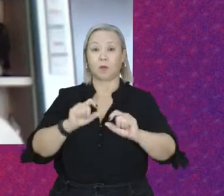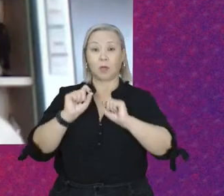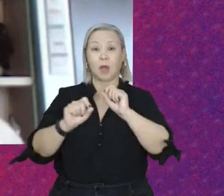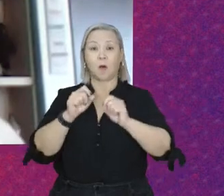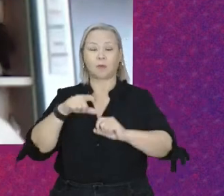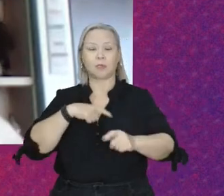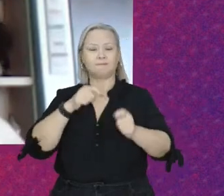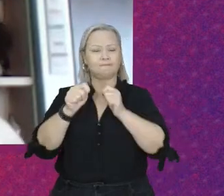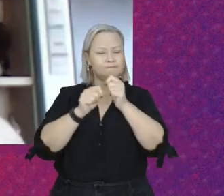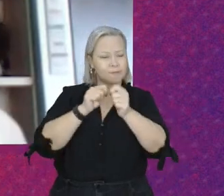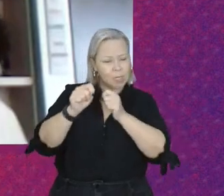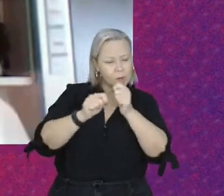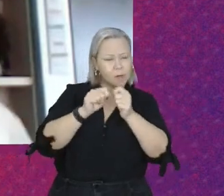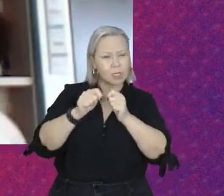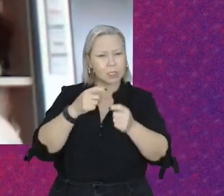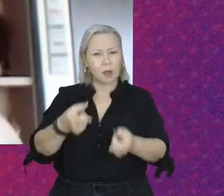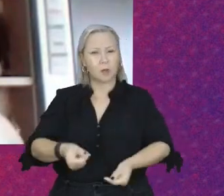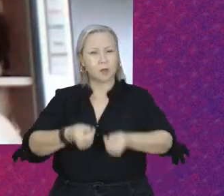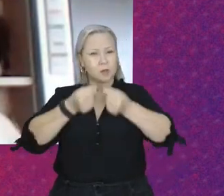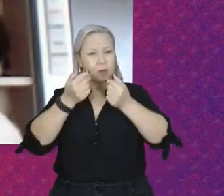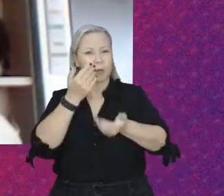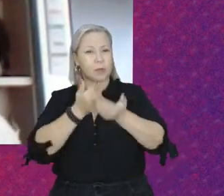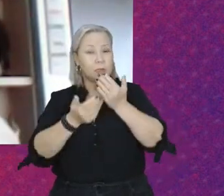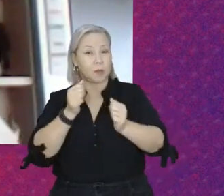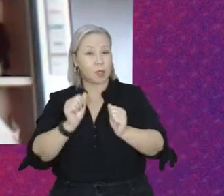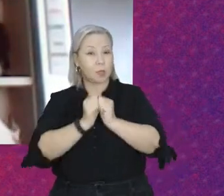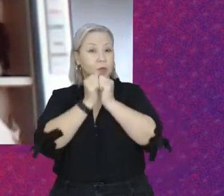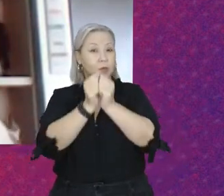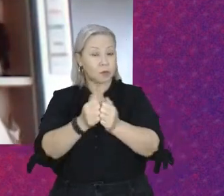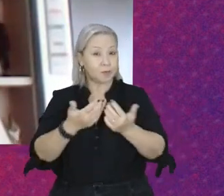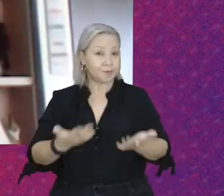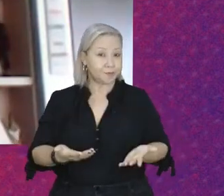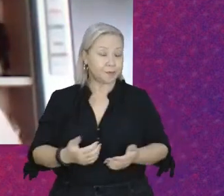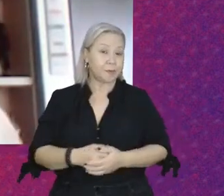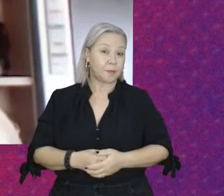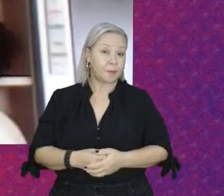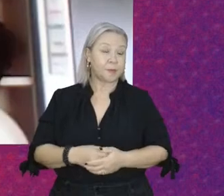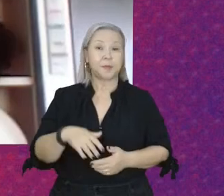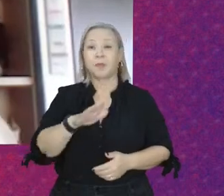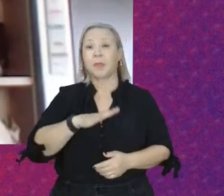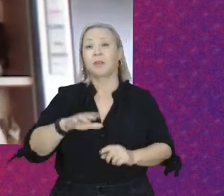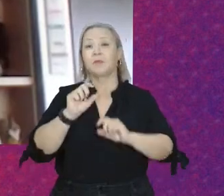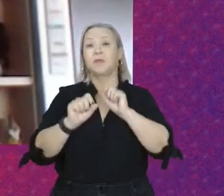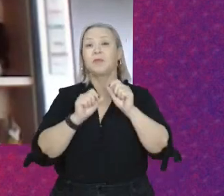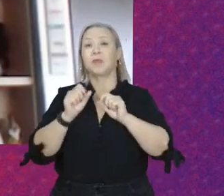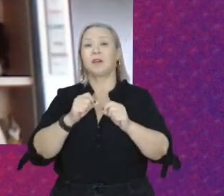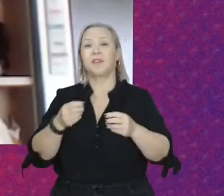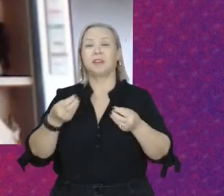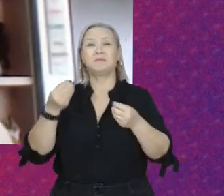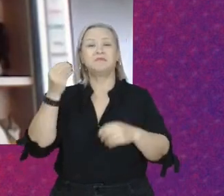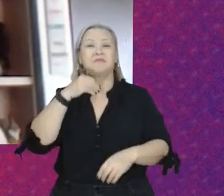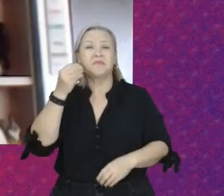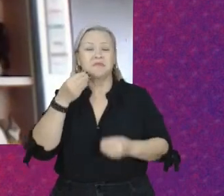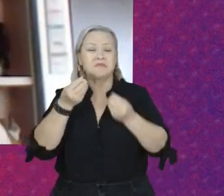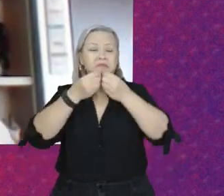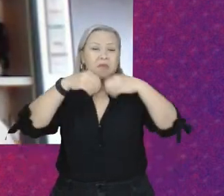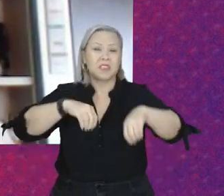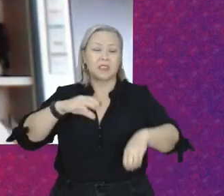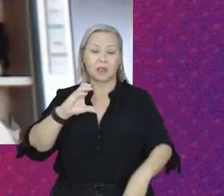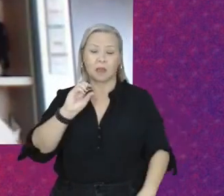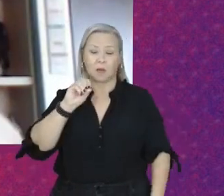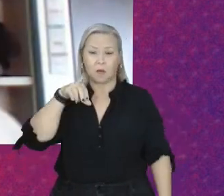a regulação ali do preço de alimentos, a gente está vendo agora a inflação de alimentos terrível, que tem tudo a ver com o desmantelamento da CONAB, não é?